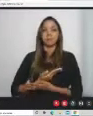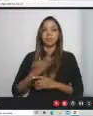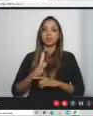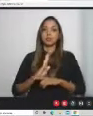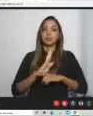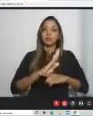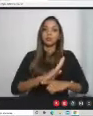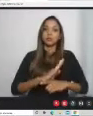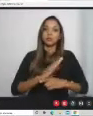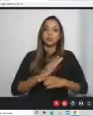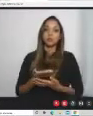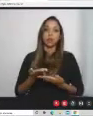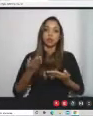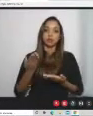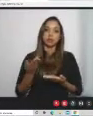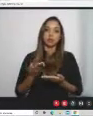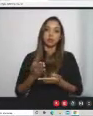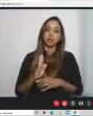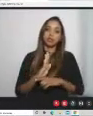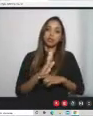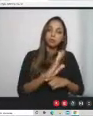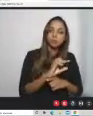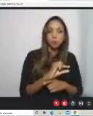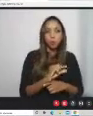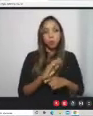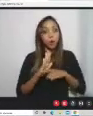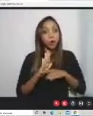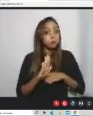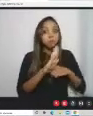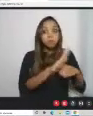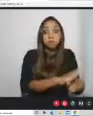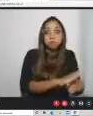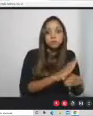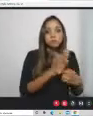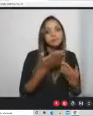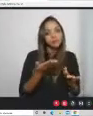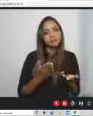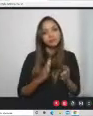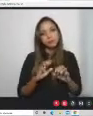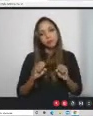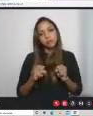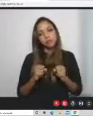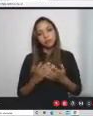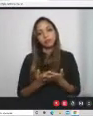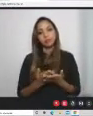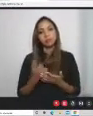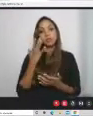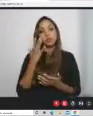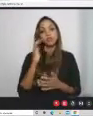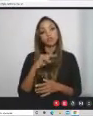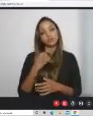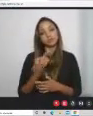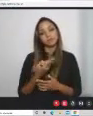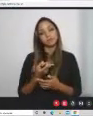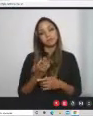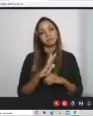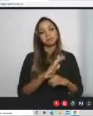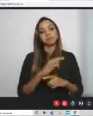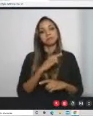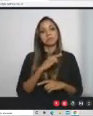um pouco, com muito, mas eu acredito que é o que nós estamos fazendo. E ontem foi um dia,